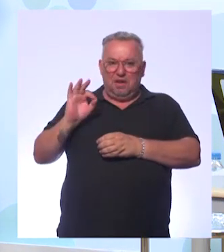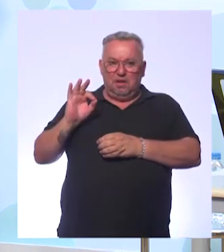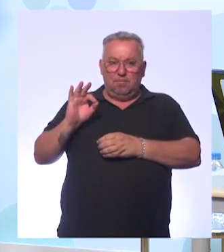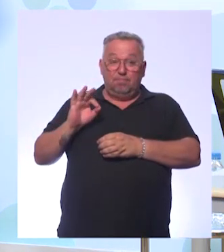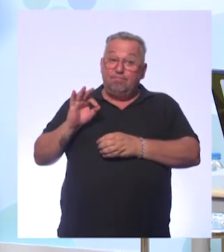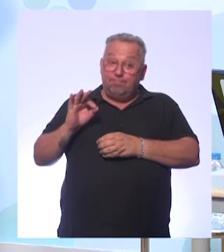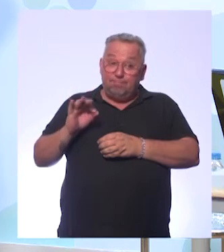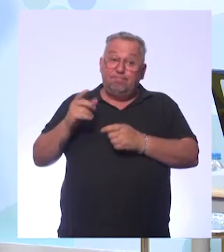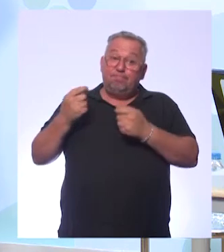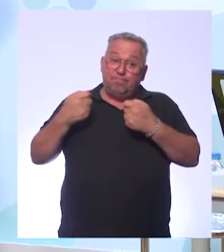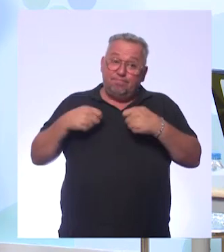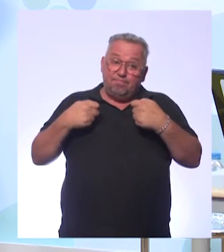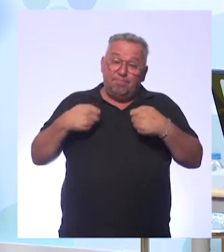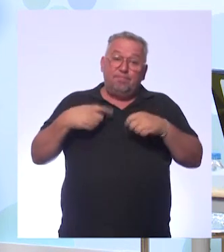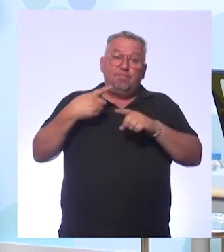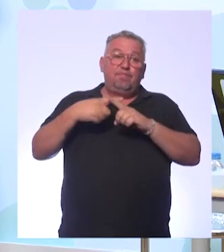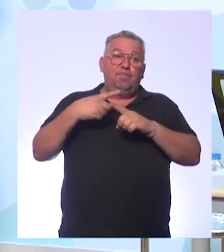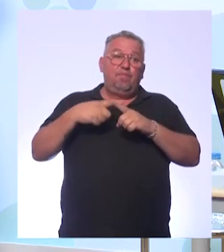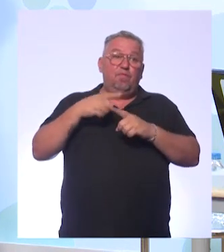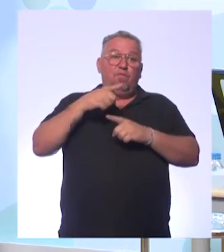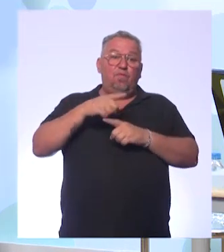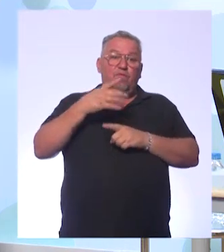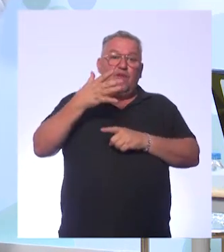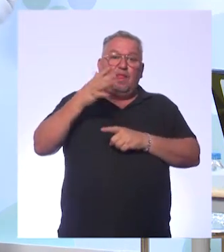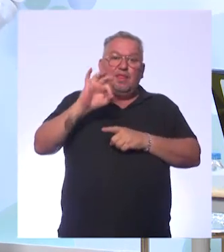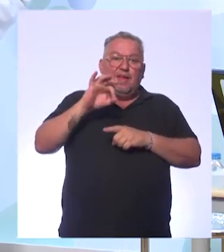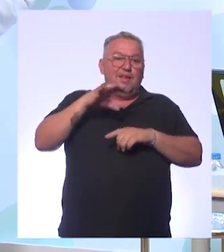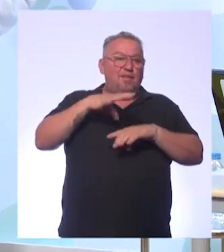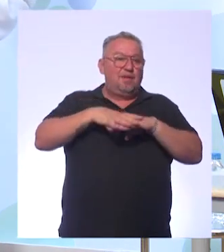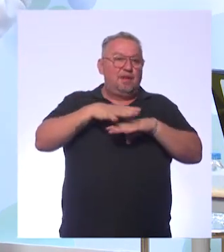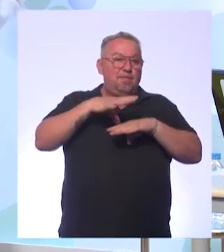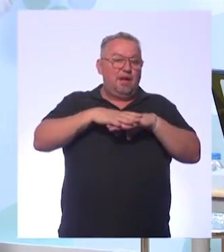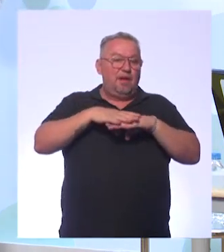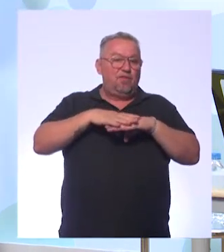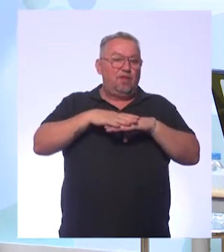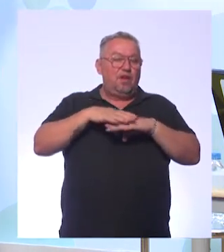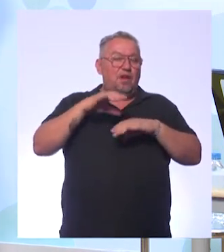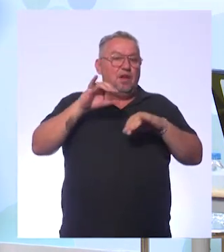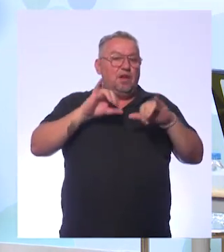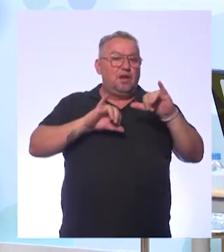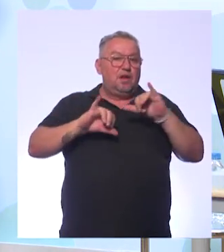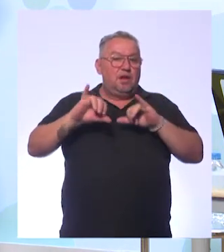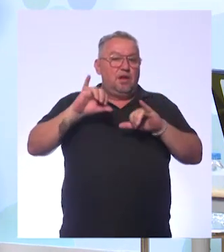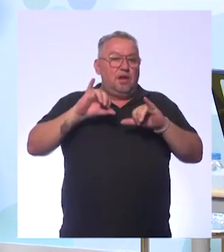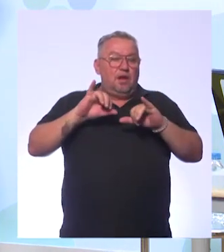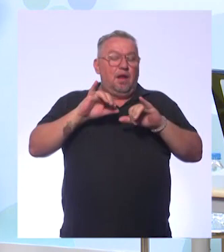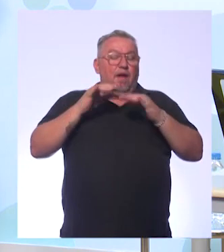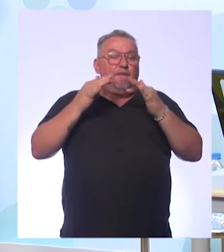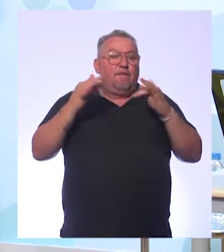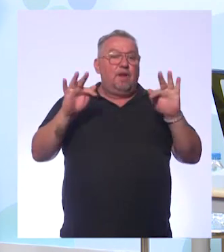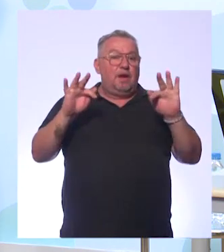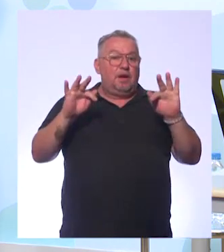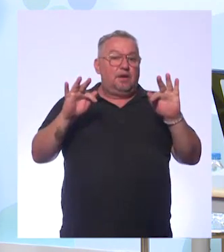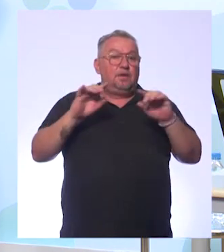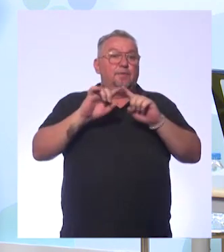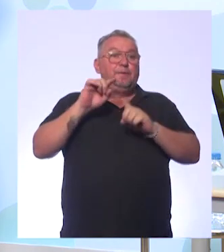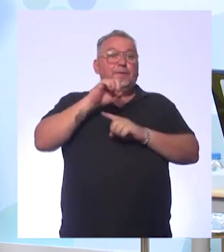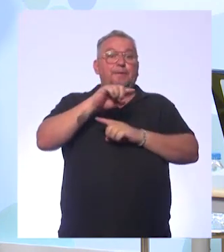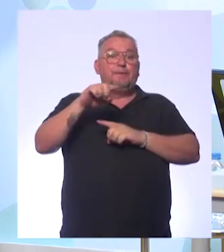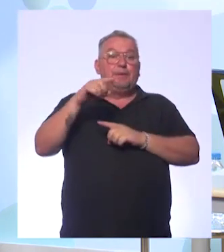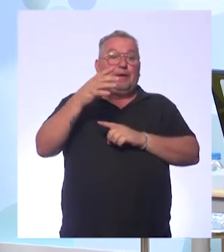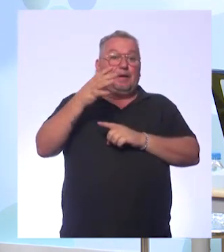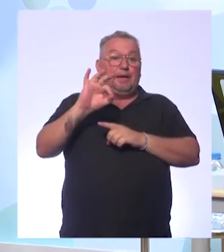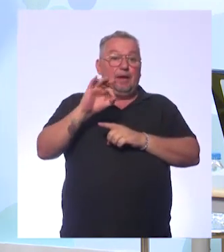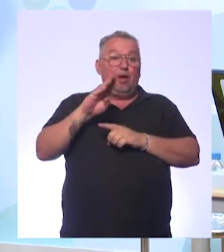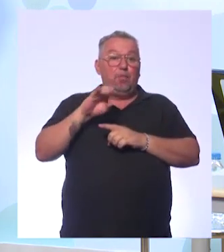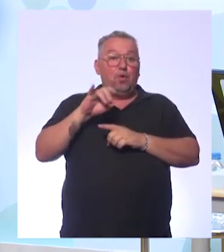Claro que você precisa, porque você já é 10 em matemática e química e física, né? E você sendo 10